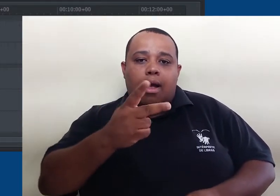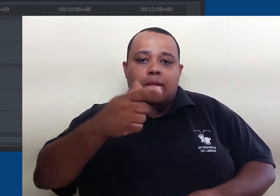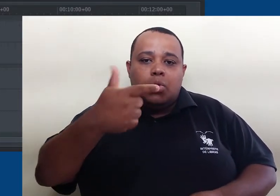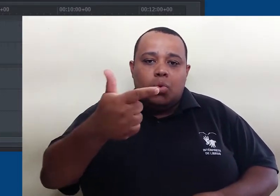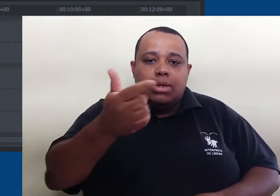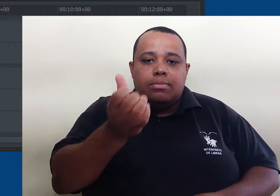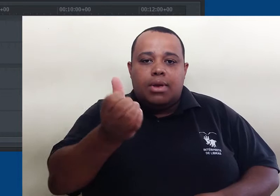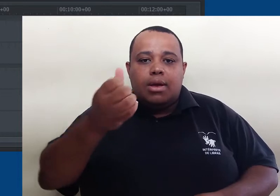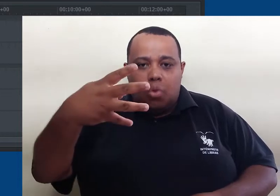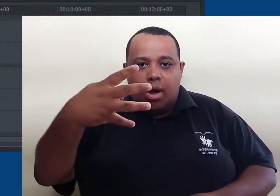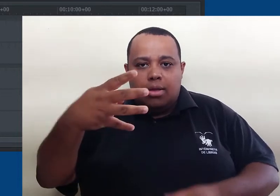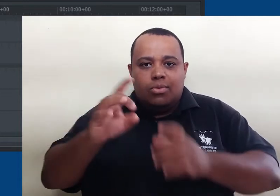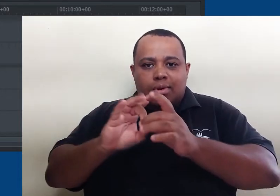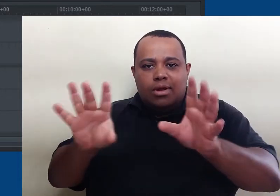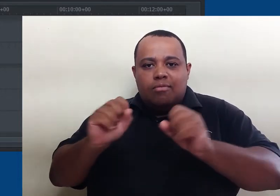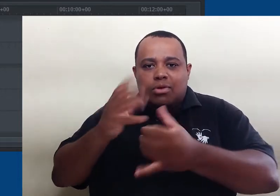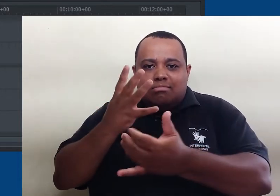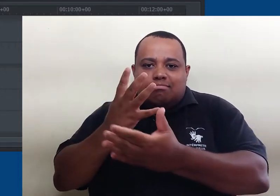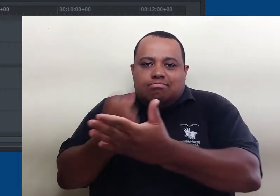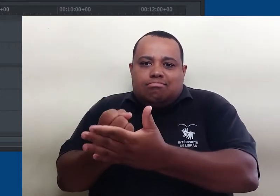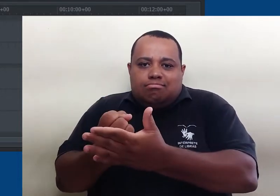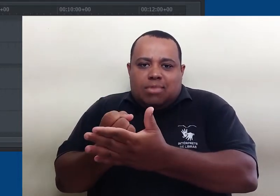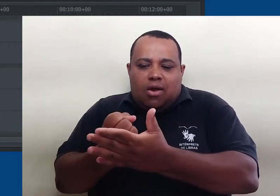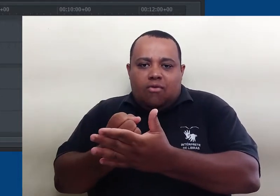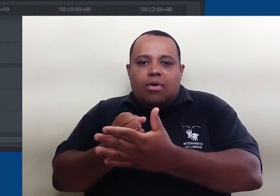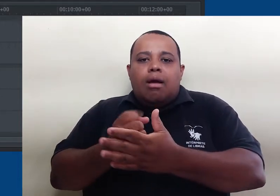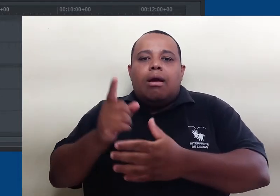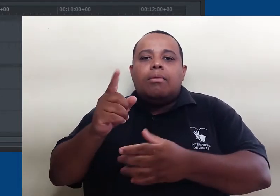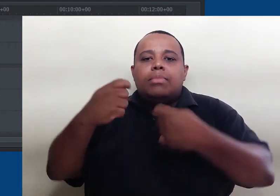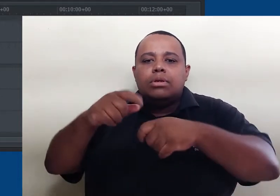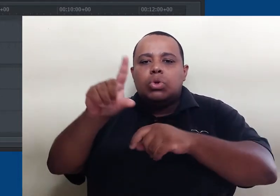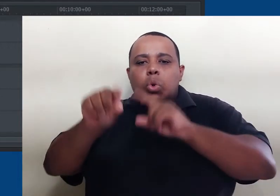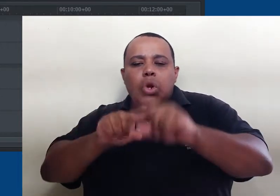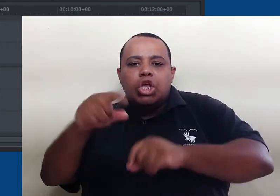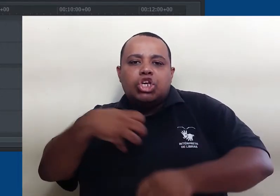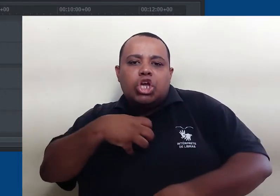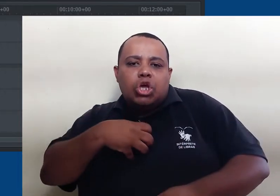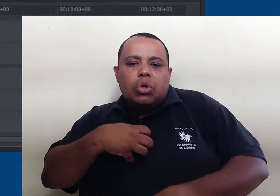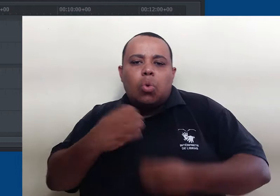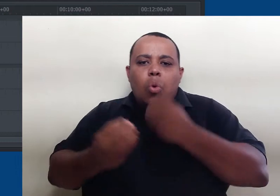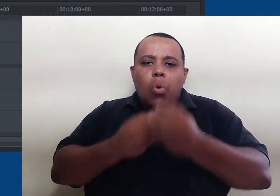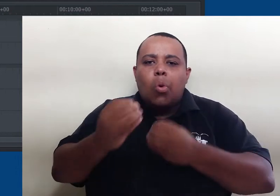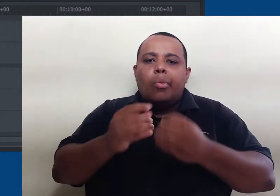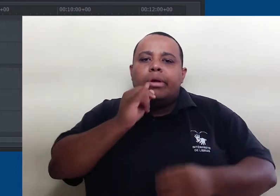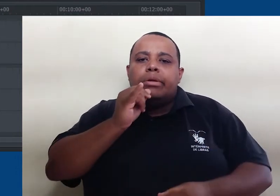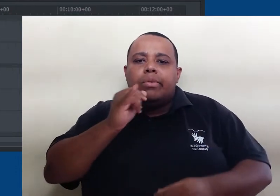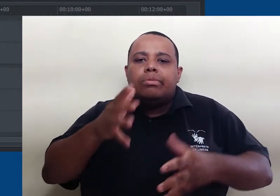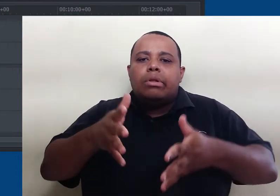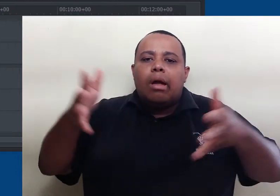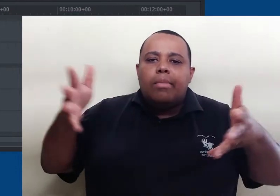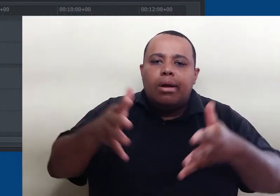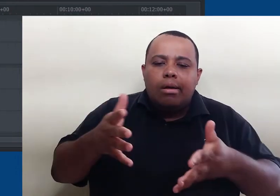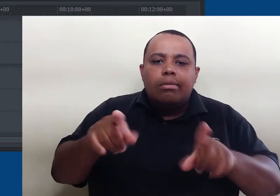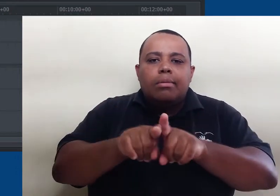aí quando a gente clicar, a gente vai poder escolher as configurações do nosso vídeo exportado. A gente pode escolher o FPS, o tamanho e o local que o